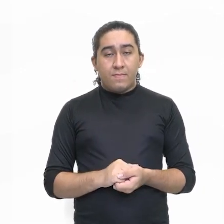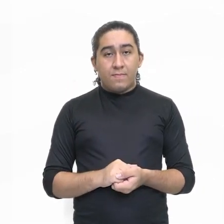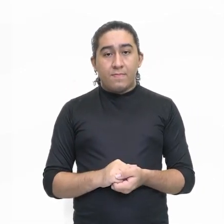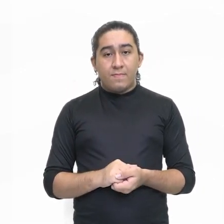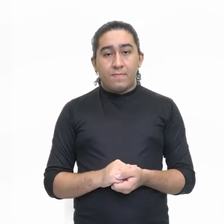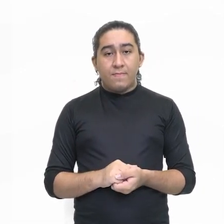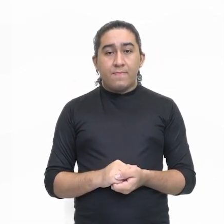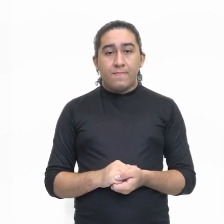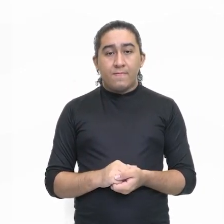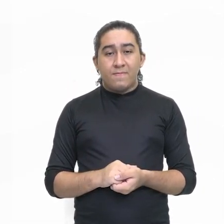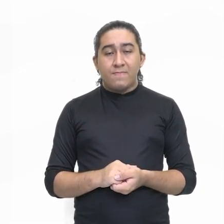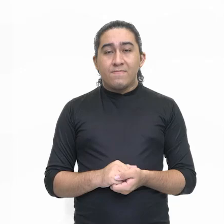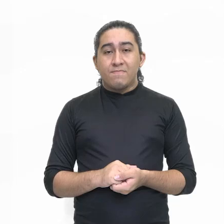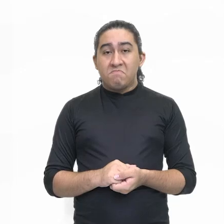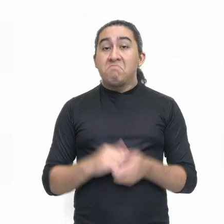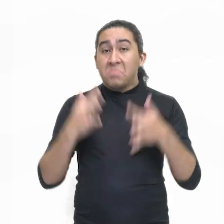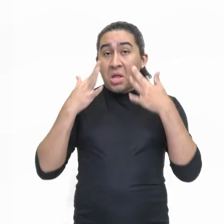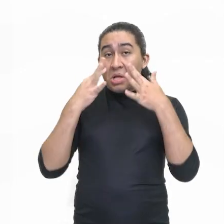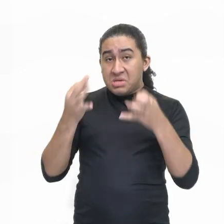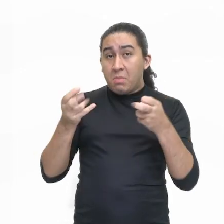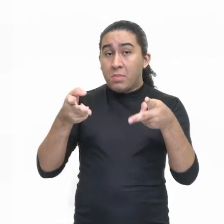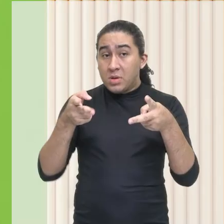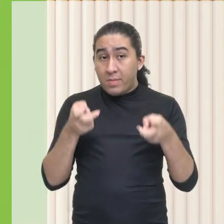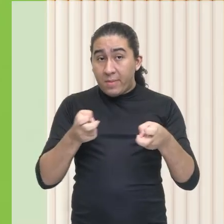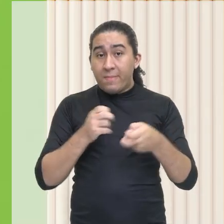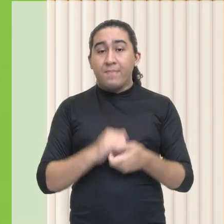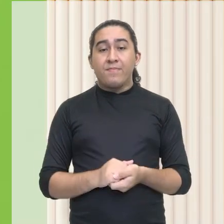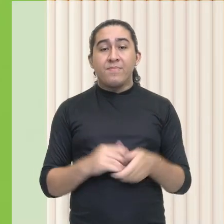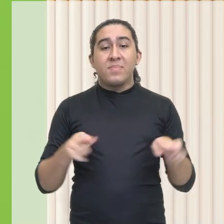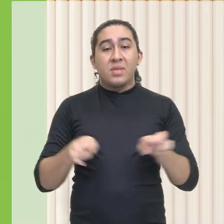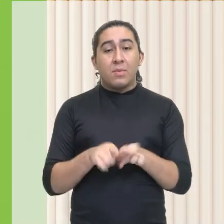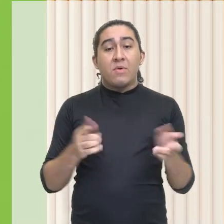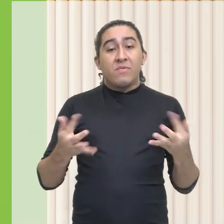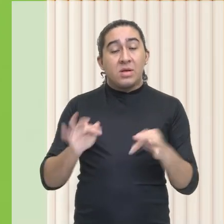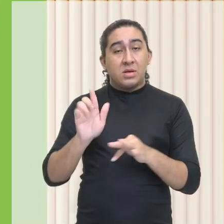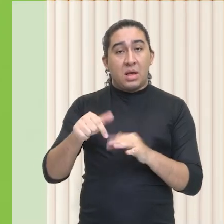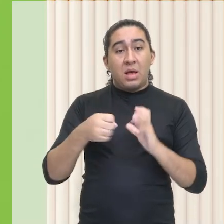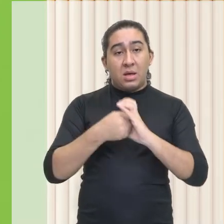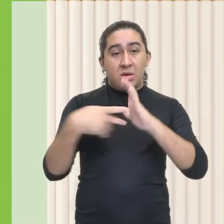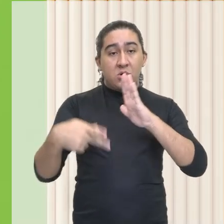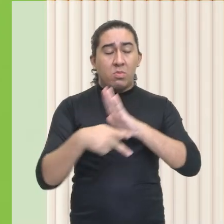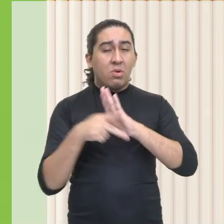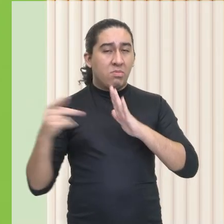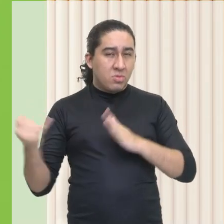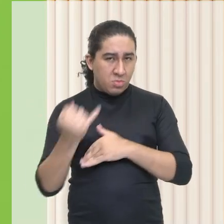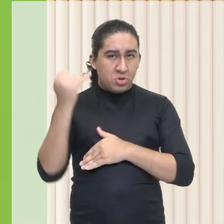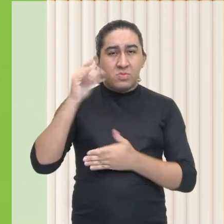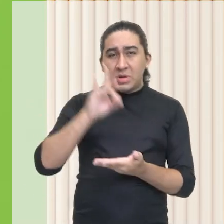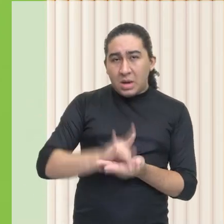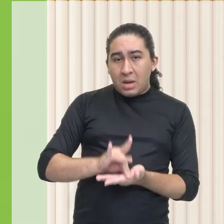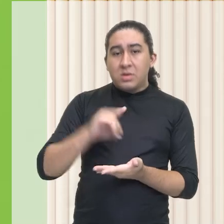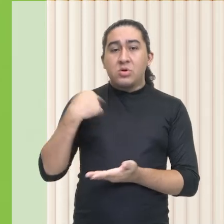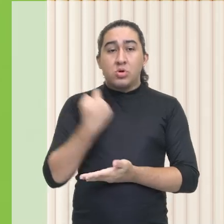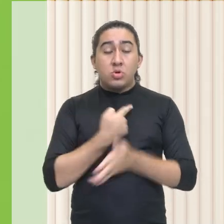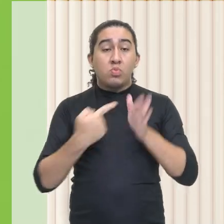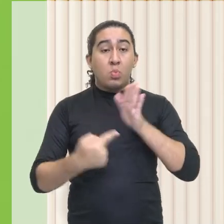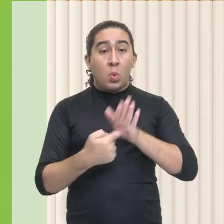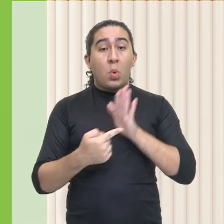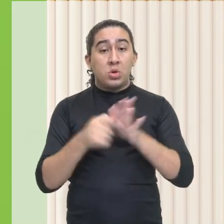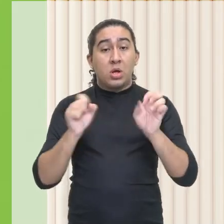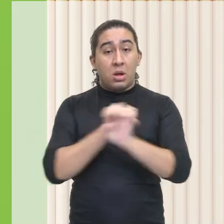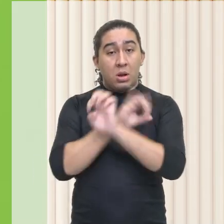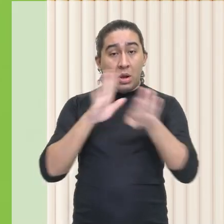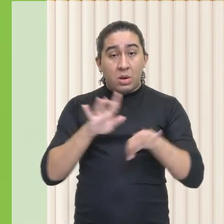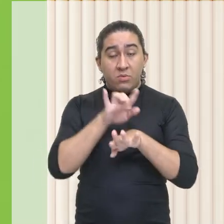Purus. Olha só, aqui a gente finaliza aí as características importantes, né, que nós trouxemos aí